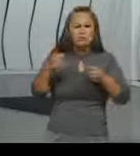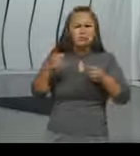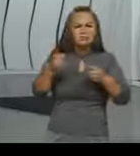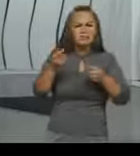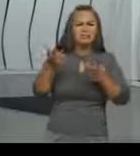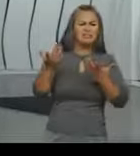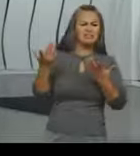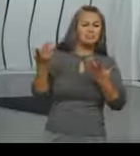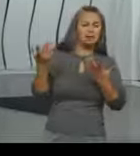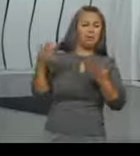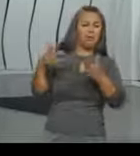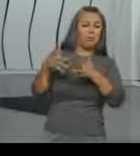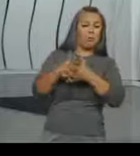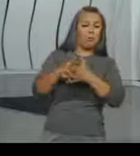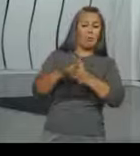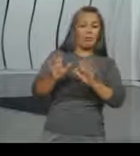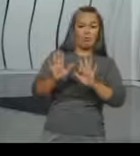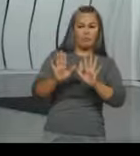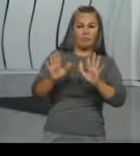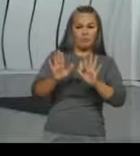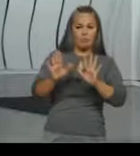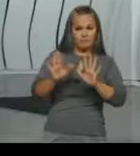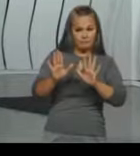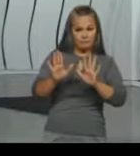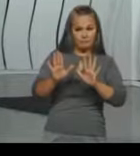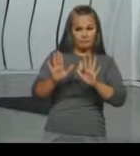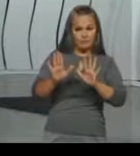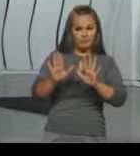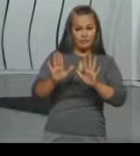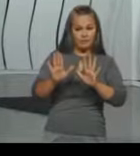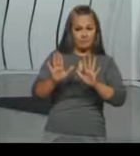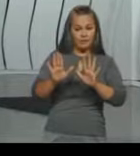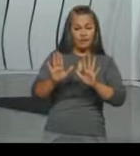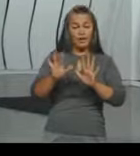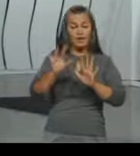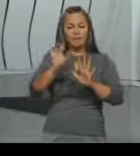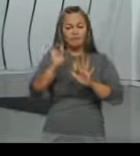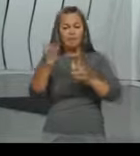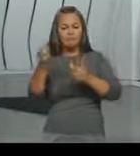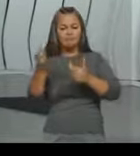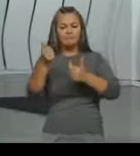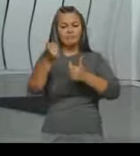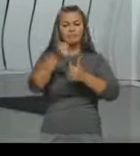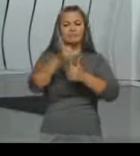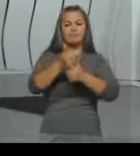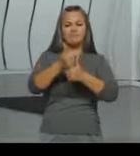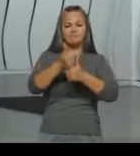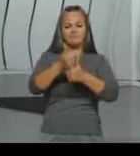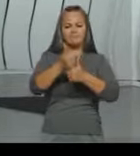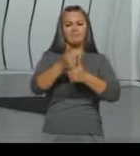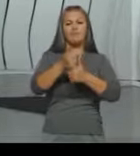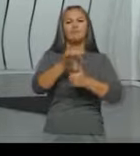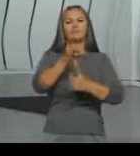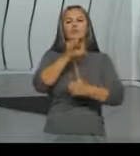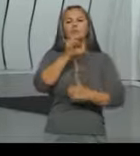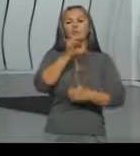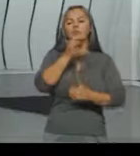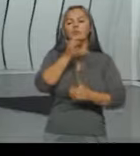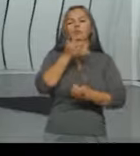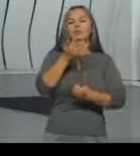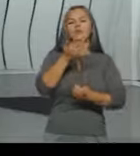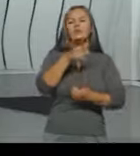muito segredo aqui. O negócio são as conversões de unidade. Quais que nós usamos aqui? Qual que é